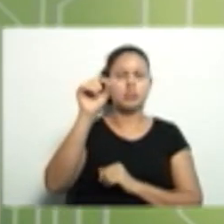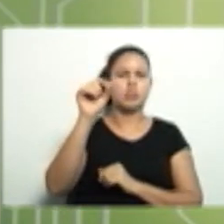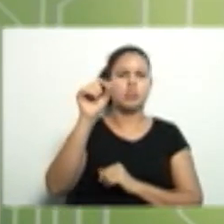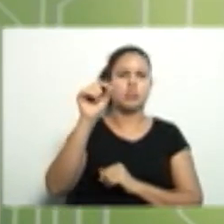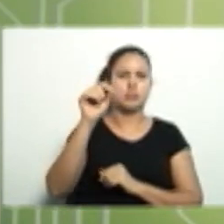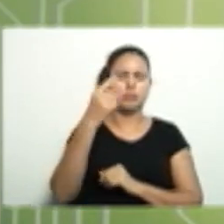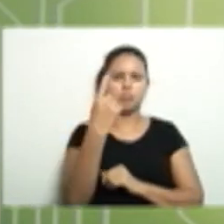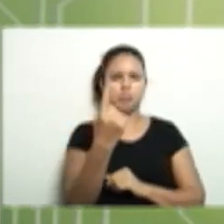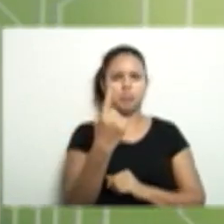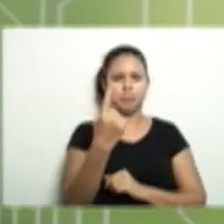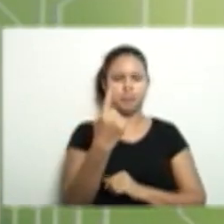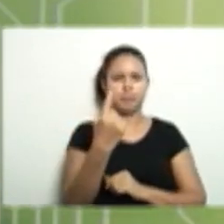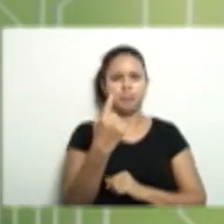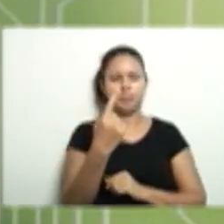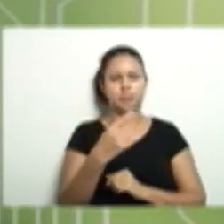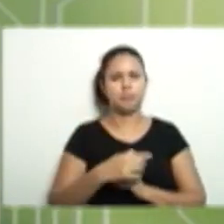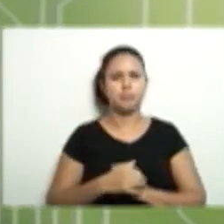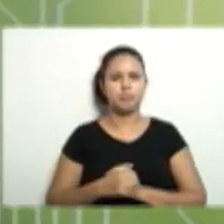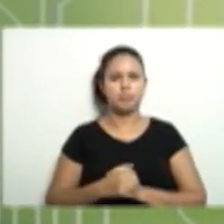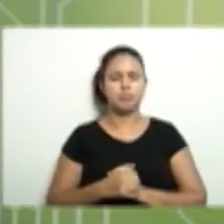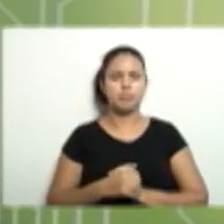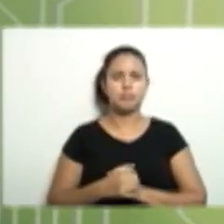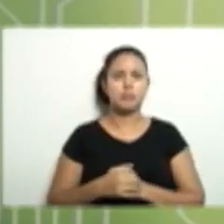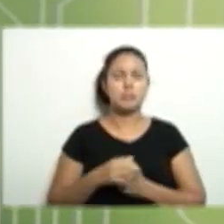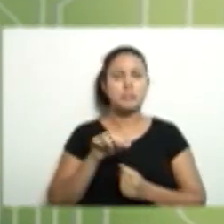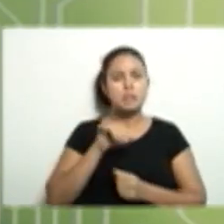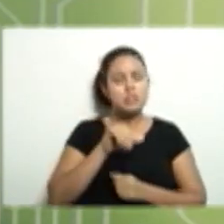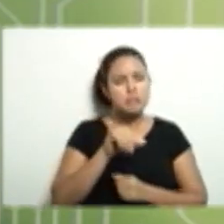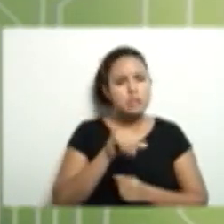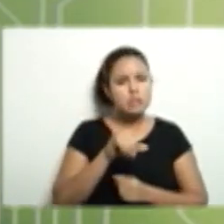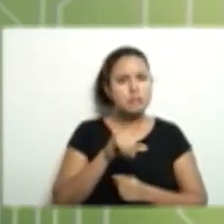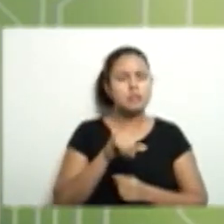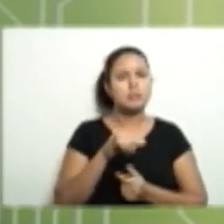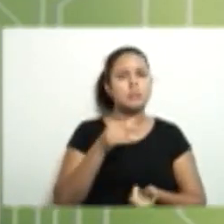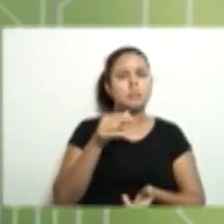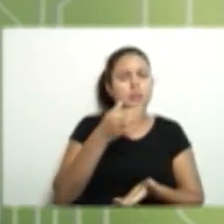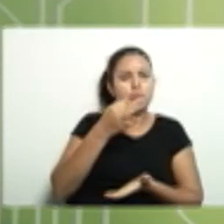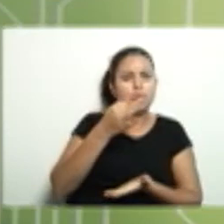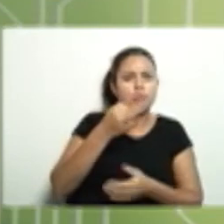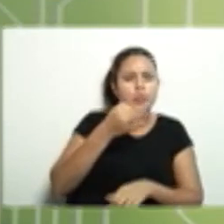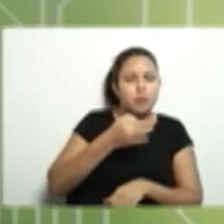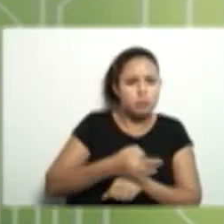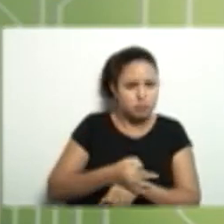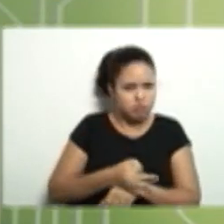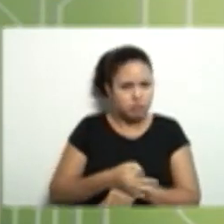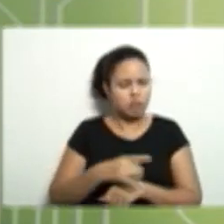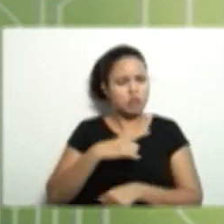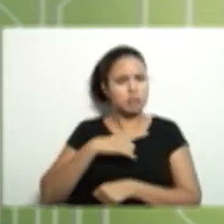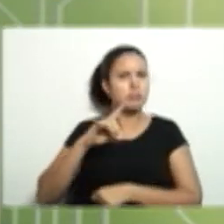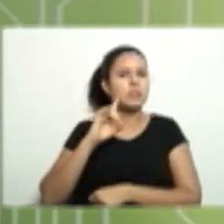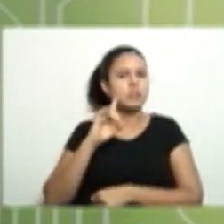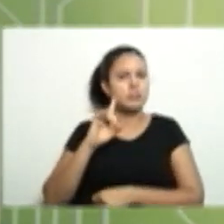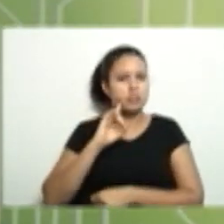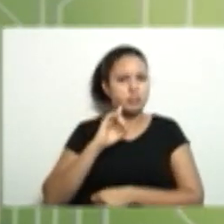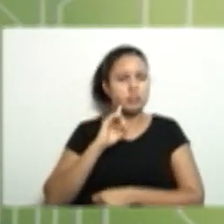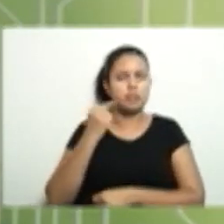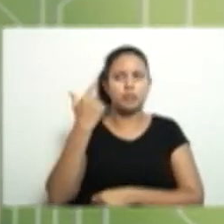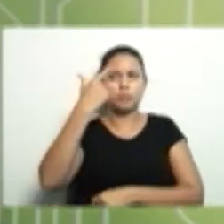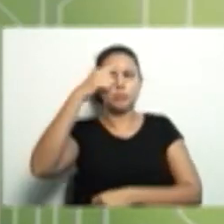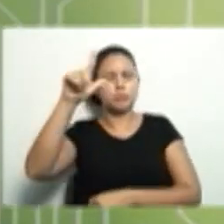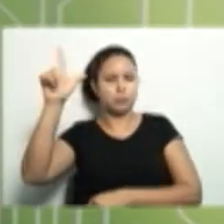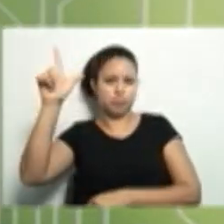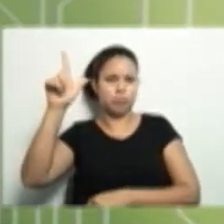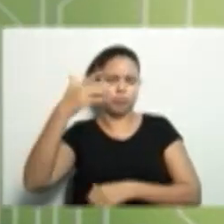1. Para quem eventualmente não conseguir fazer a prova nesse dia, a gente tem uma data para a segunda chamada. E para aqueles alunos que